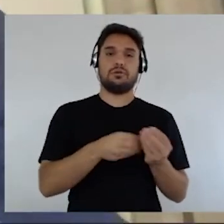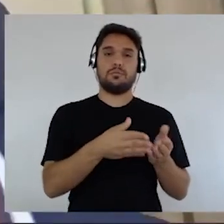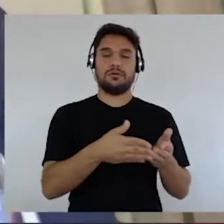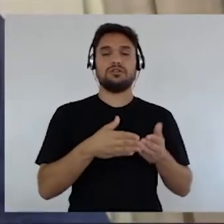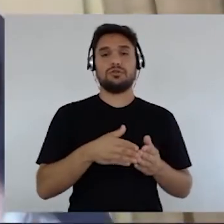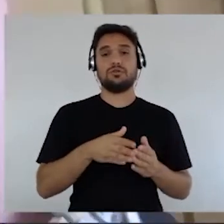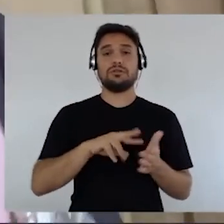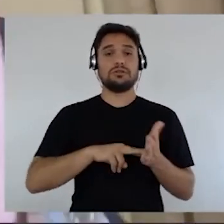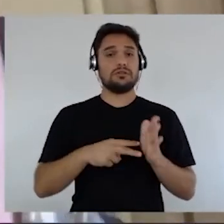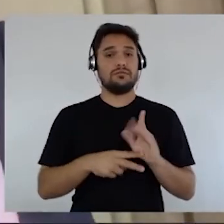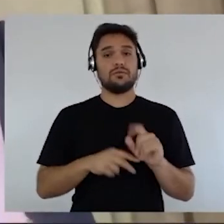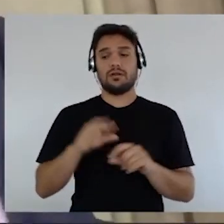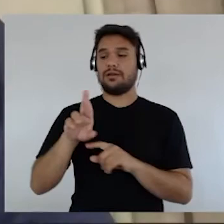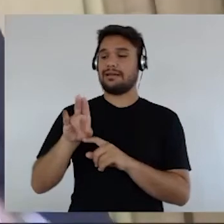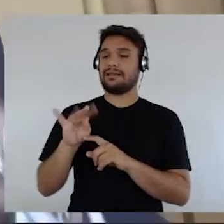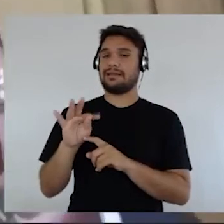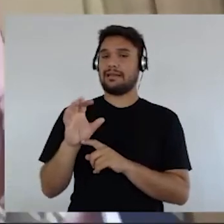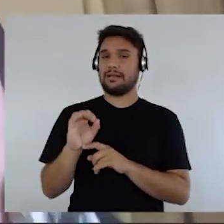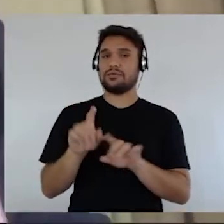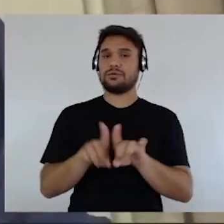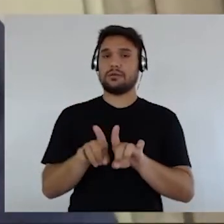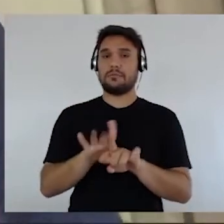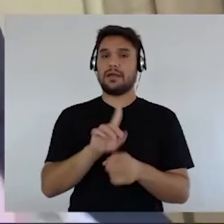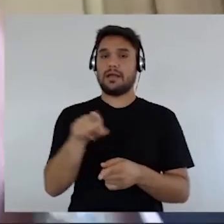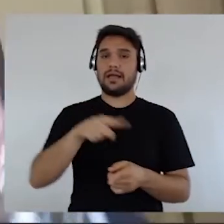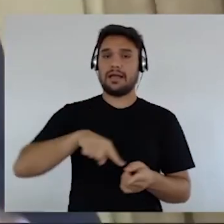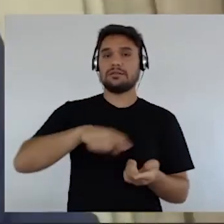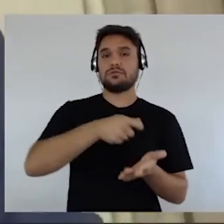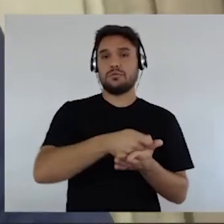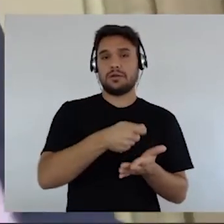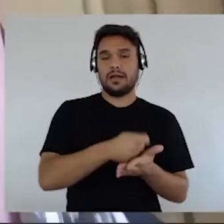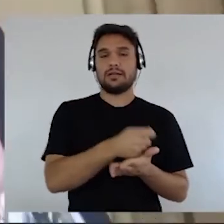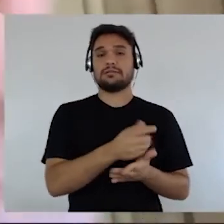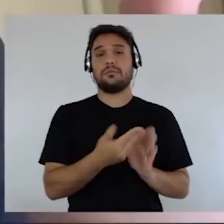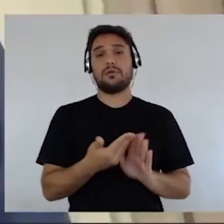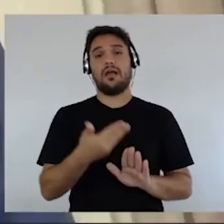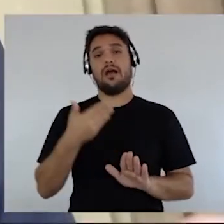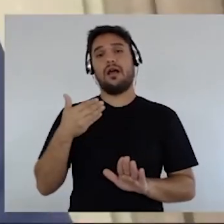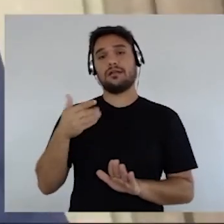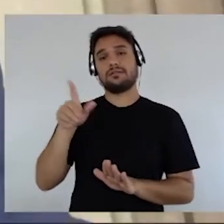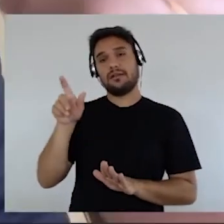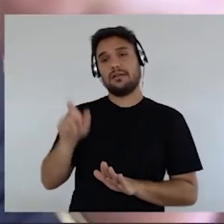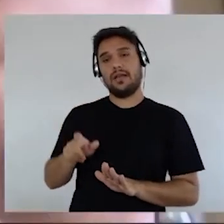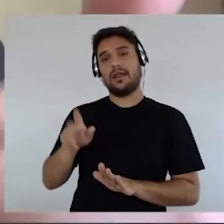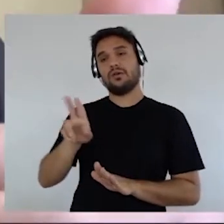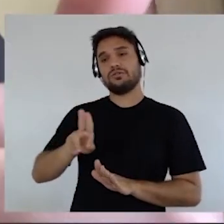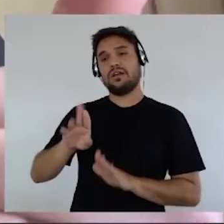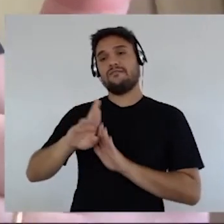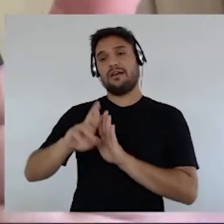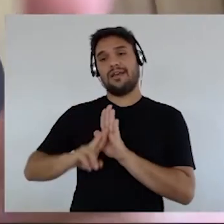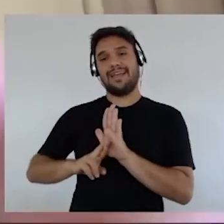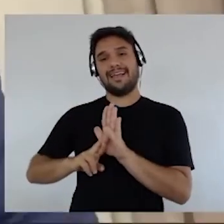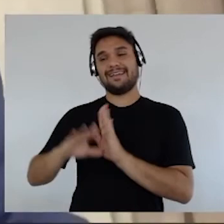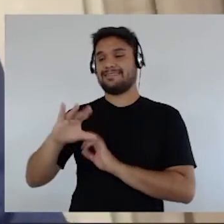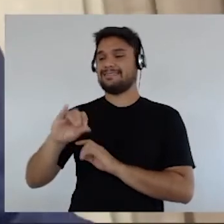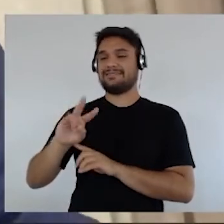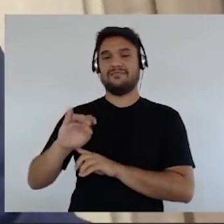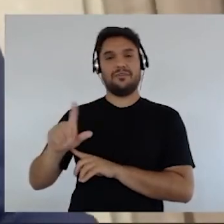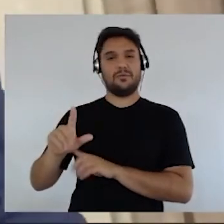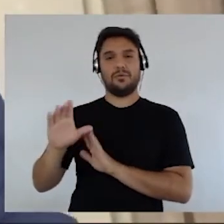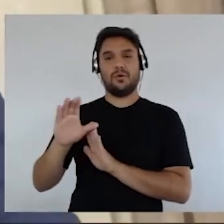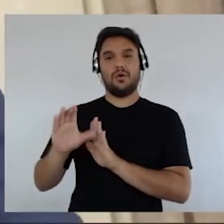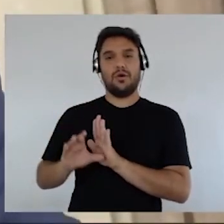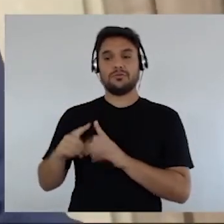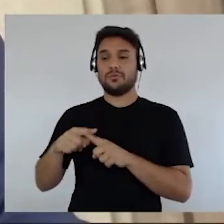significa também aqueles créditos, aquelas obrigações contraídas na época em que ele era regido pelo Código Civil, porque